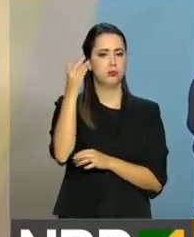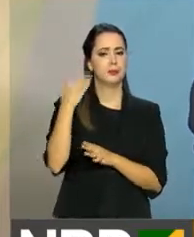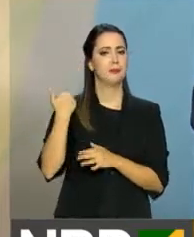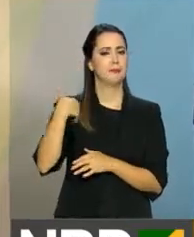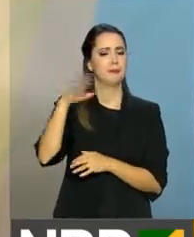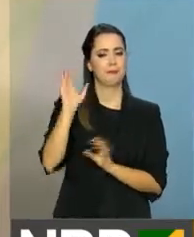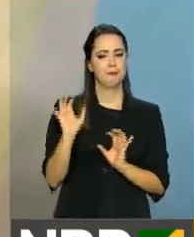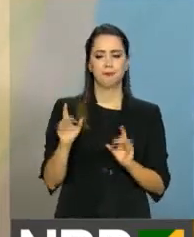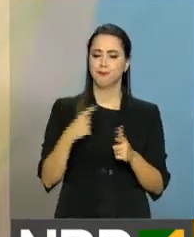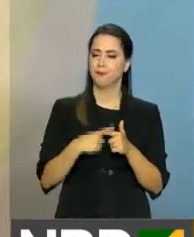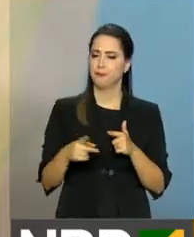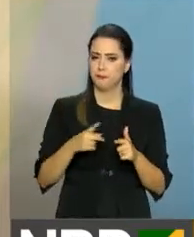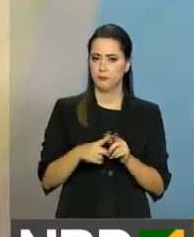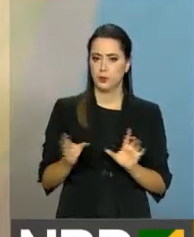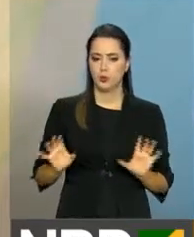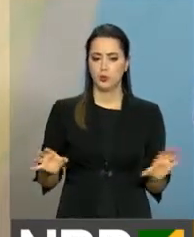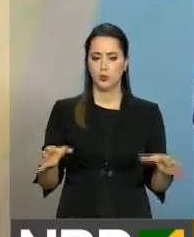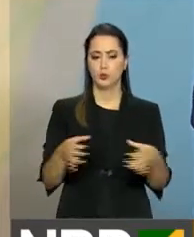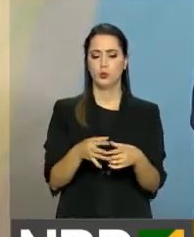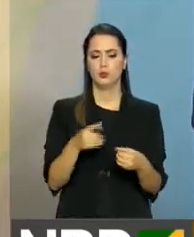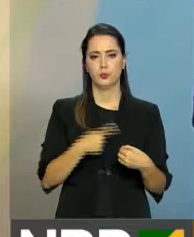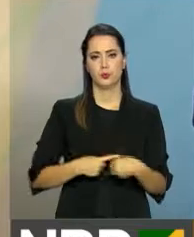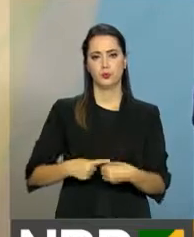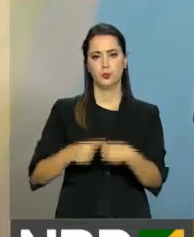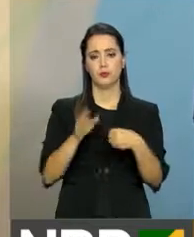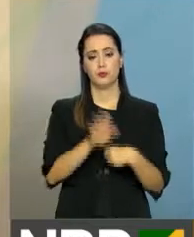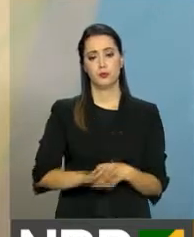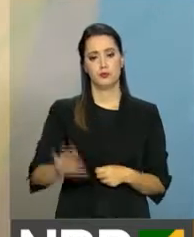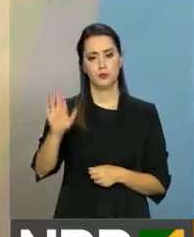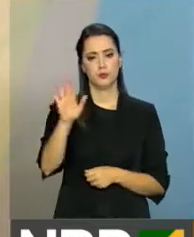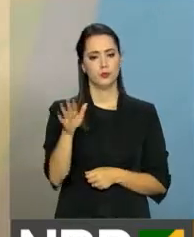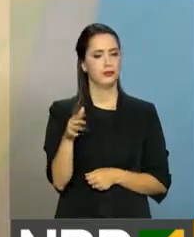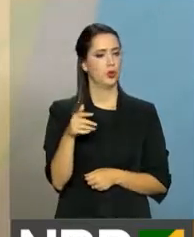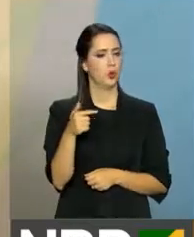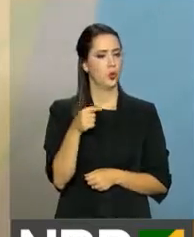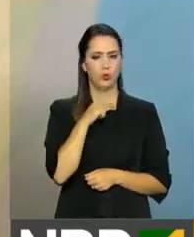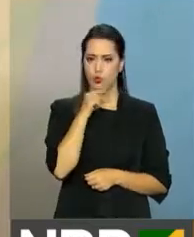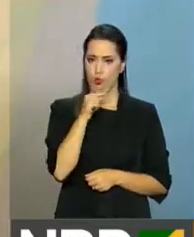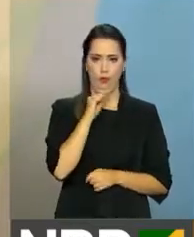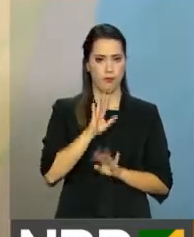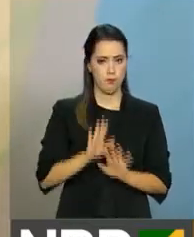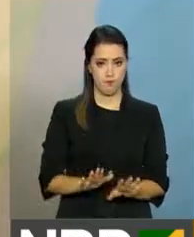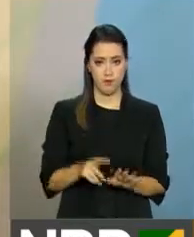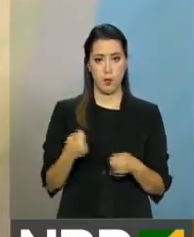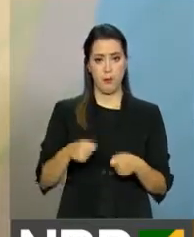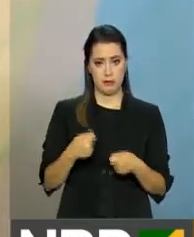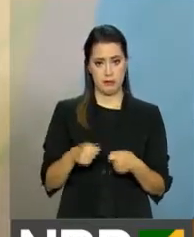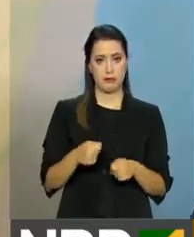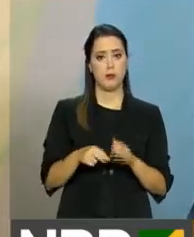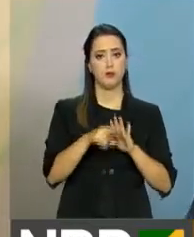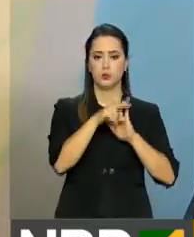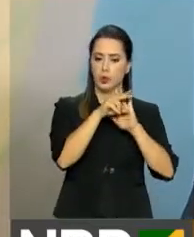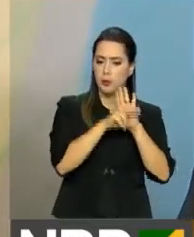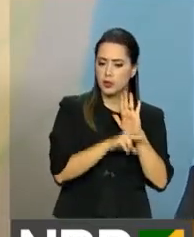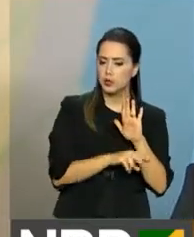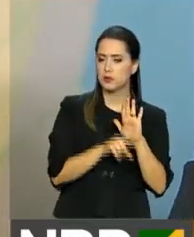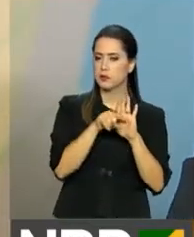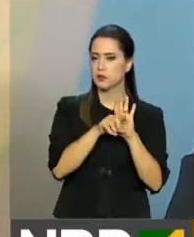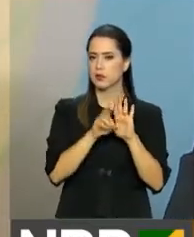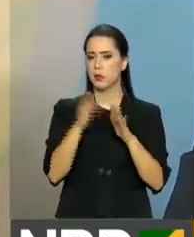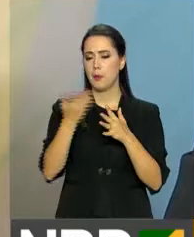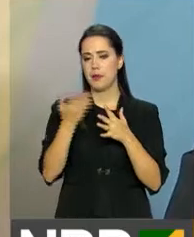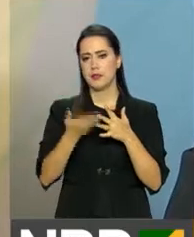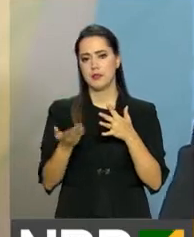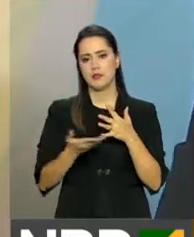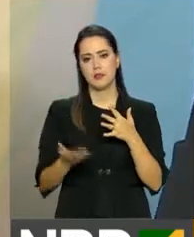maiores consequências para os municípios brasileiros não tivemos dúvida editamos uma medida provisória parcelando em